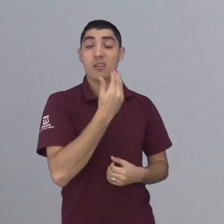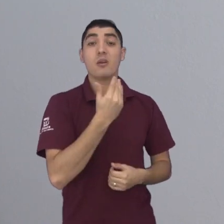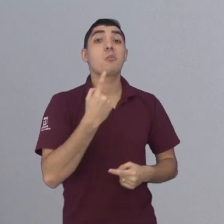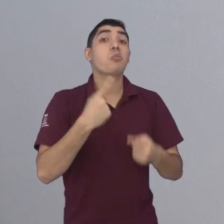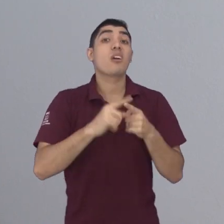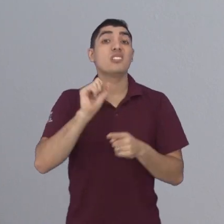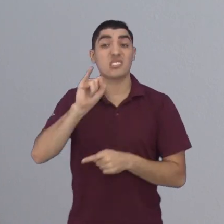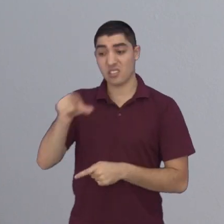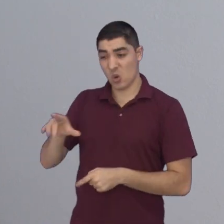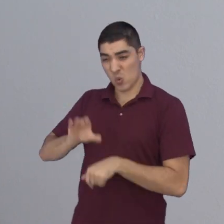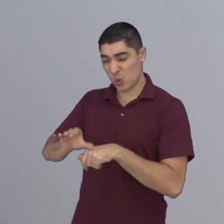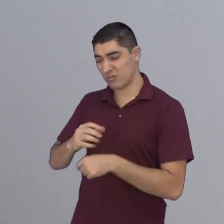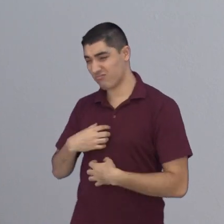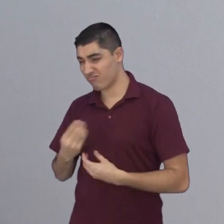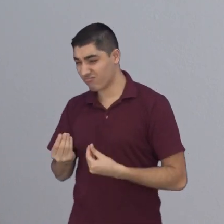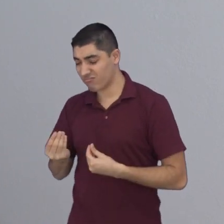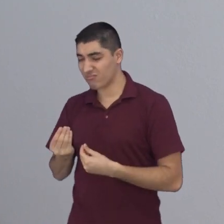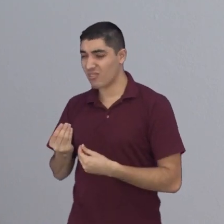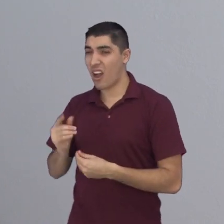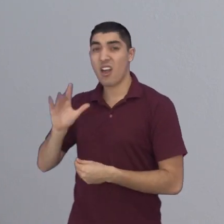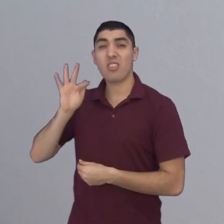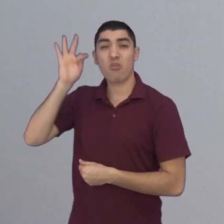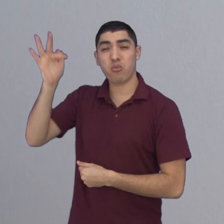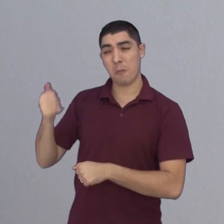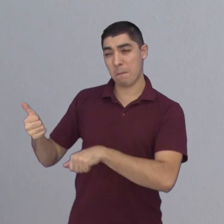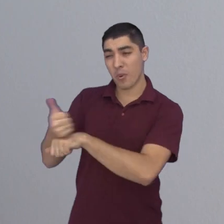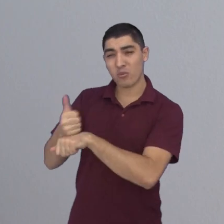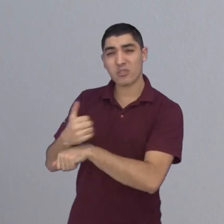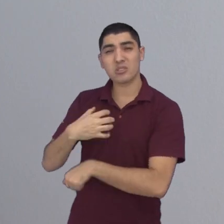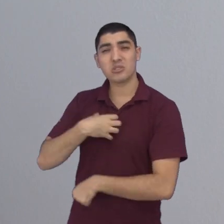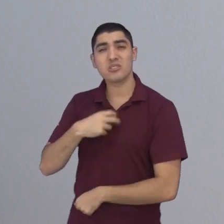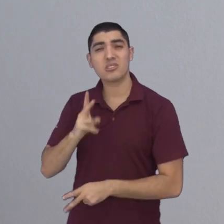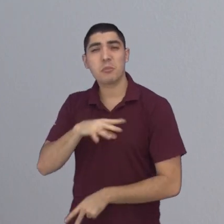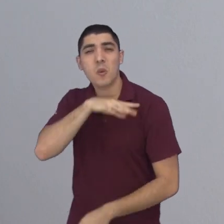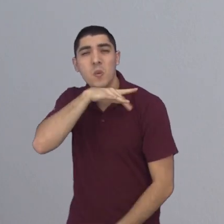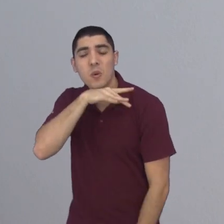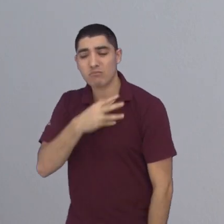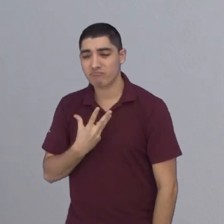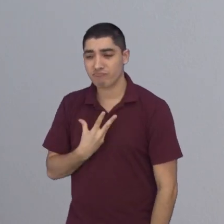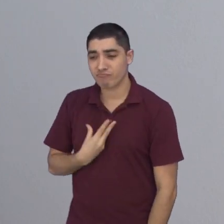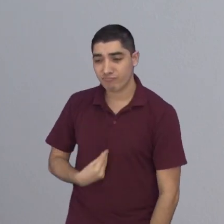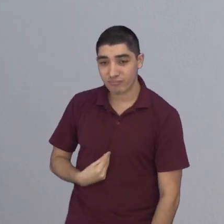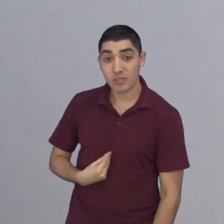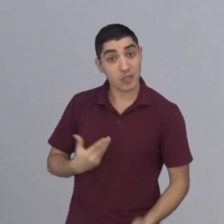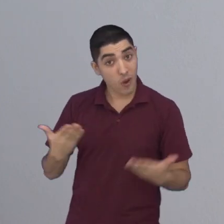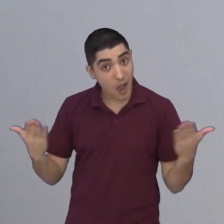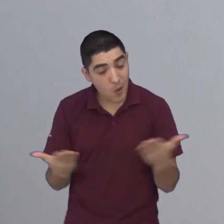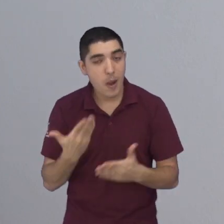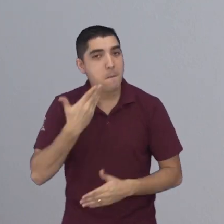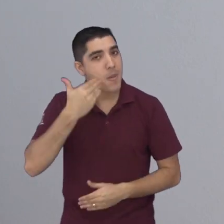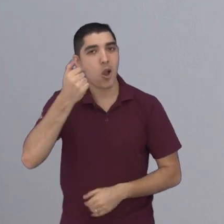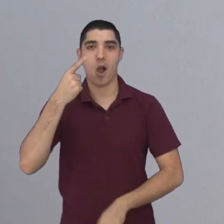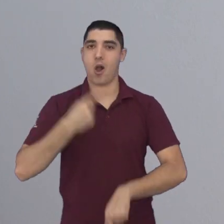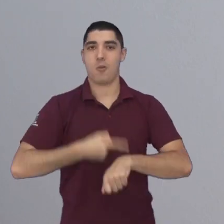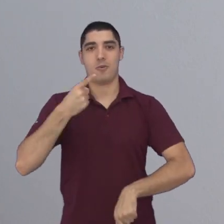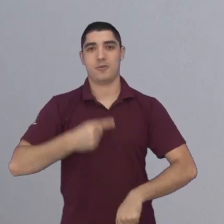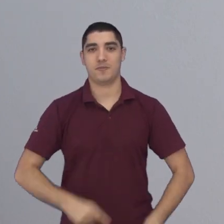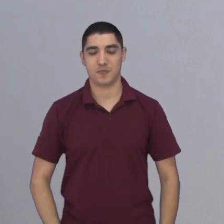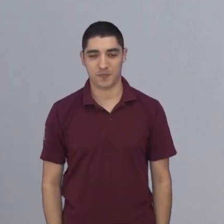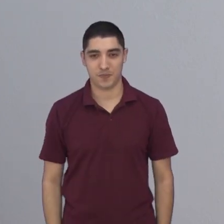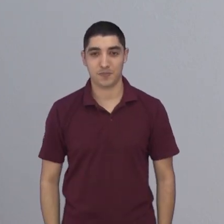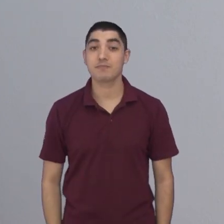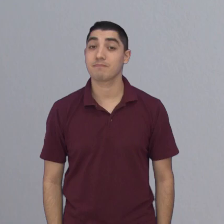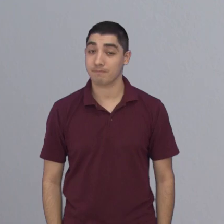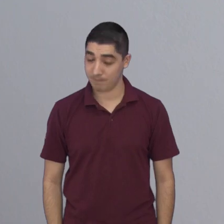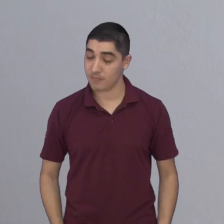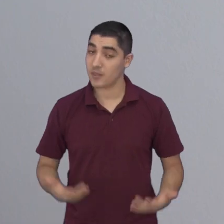profissão que vai passar o resto da vida se sentindo mal então assim o desconforto é enxergar que vai ter de qualquer forma o ponto é se vai ser agora ou se vai ser